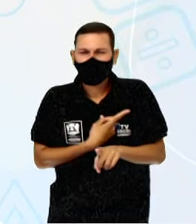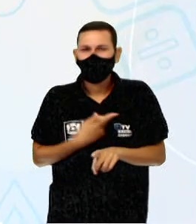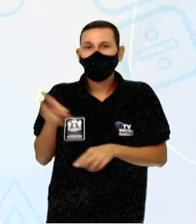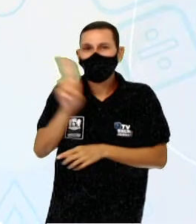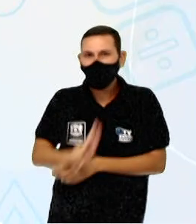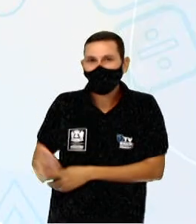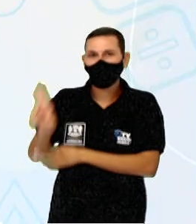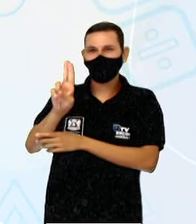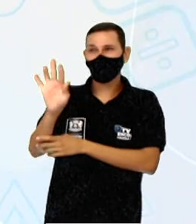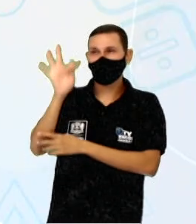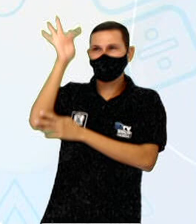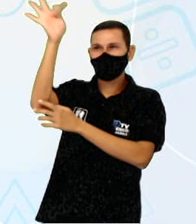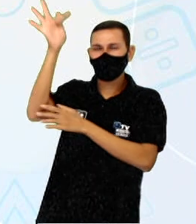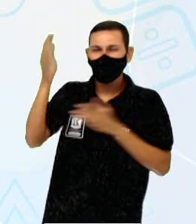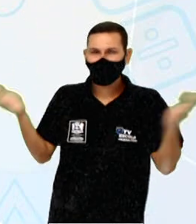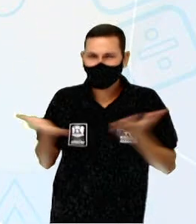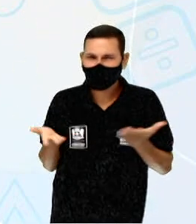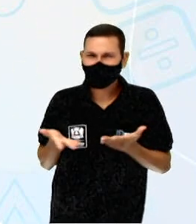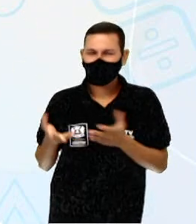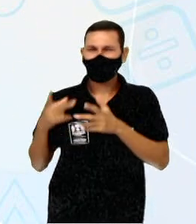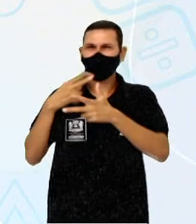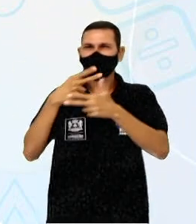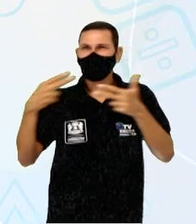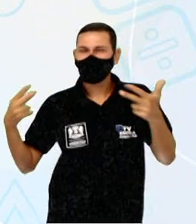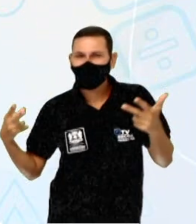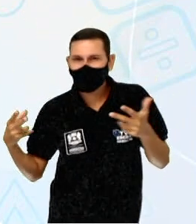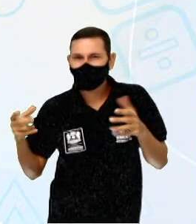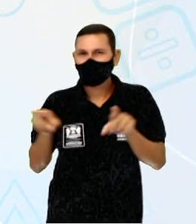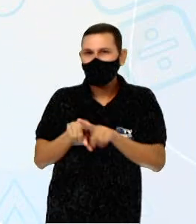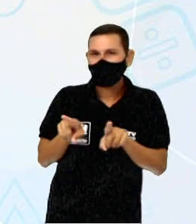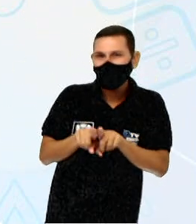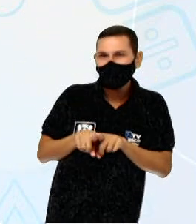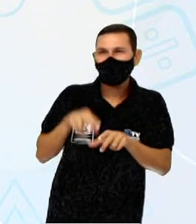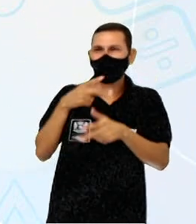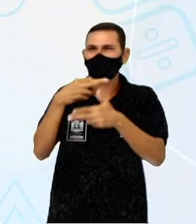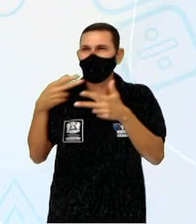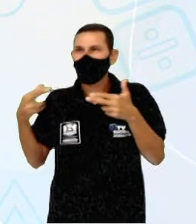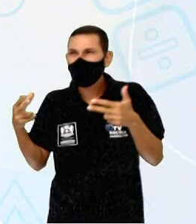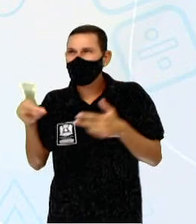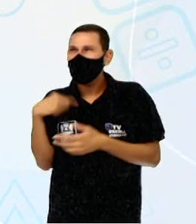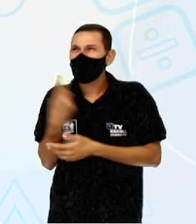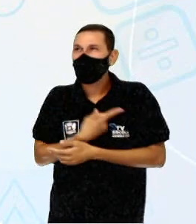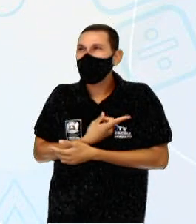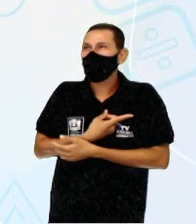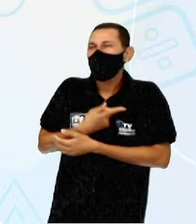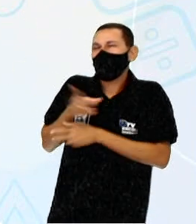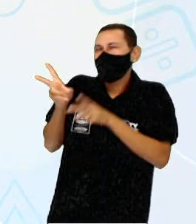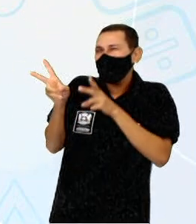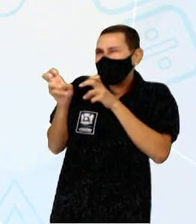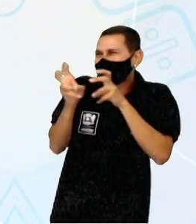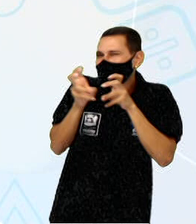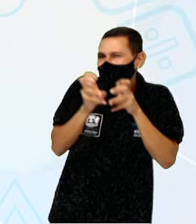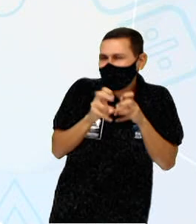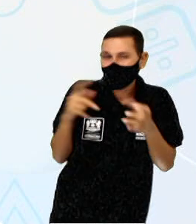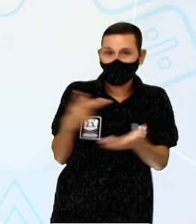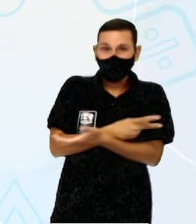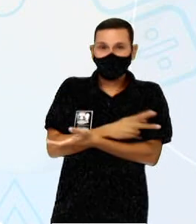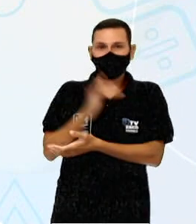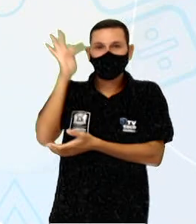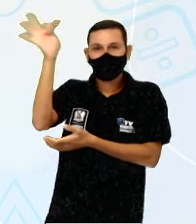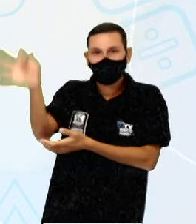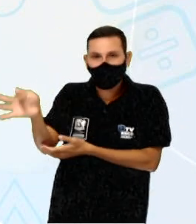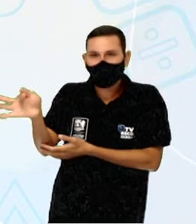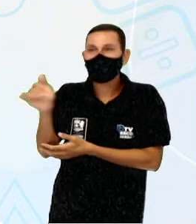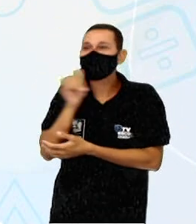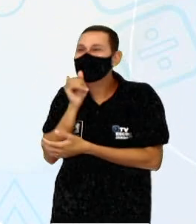futuro imediato para falar de previsões nesse caso aí a gente tá vendo que a minha estar tão Submisso